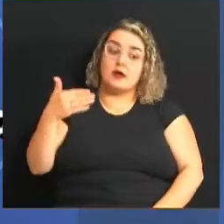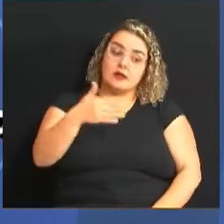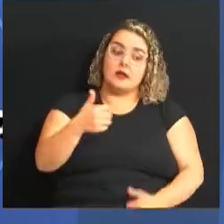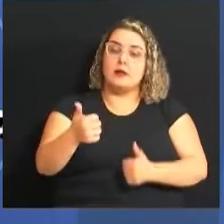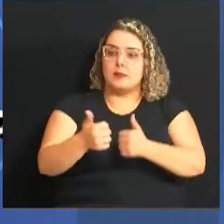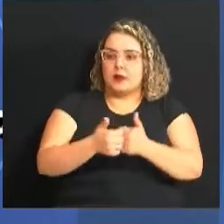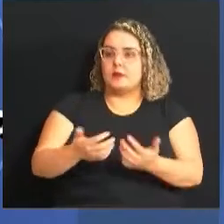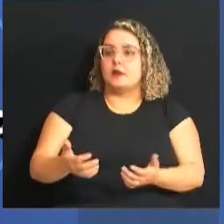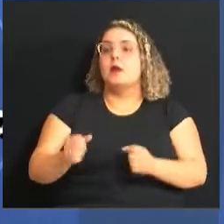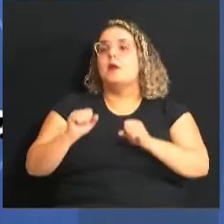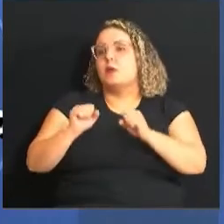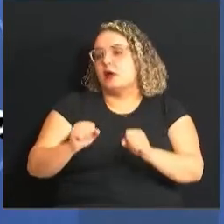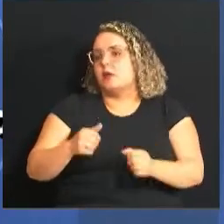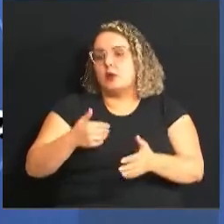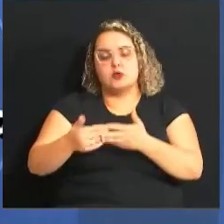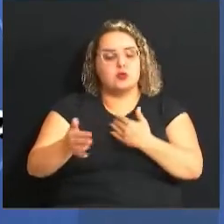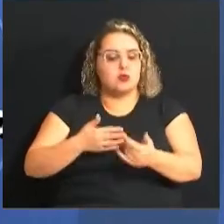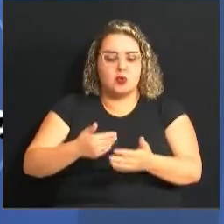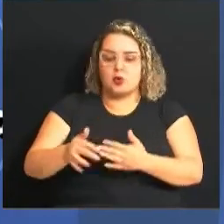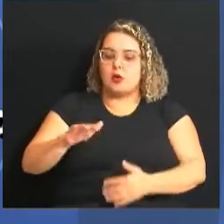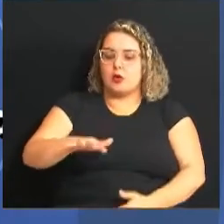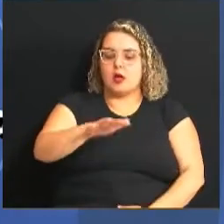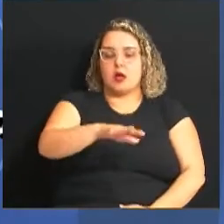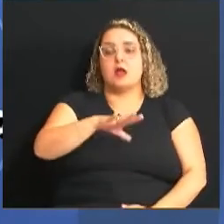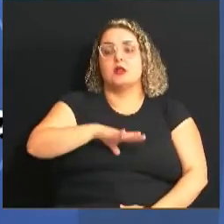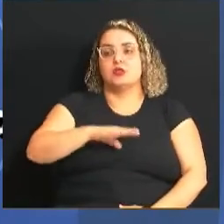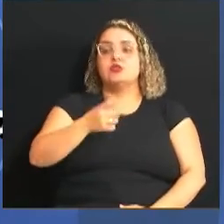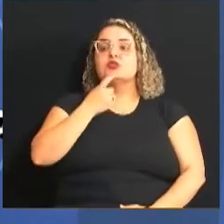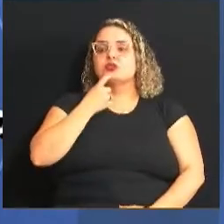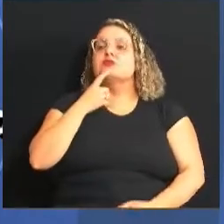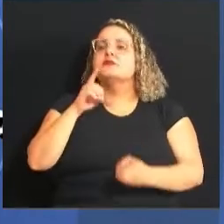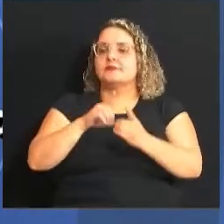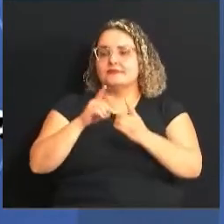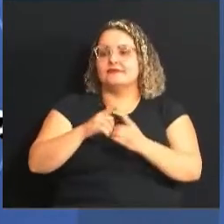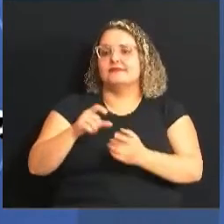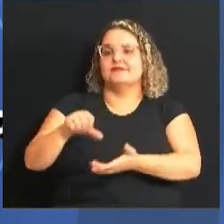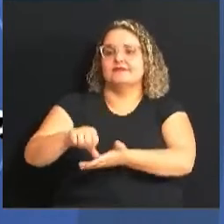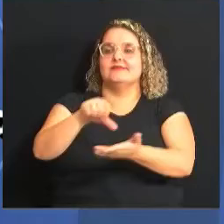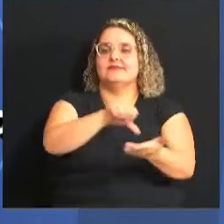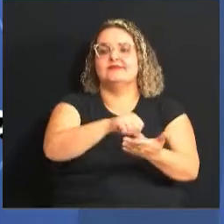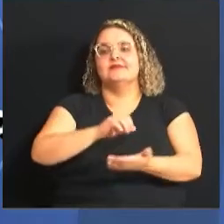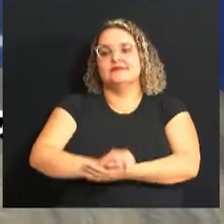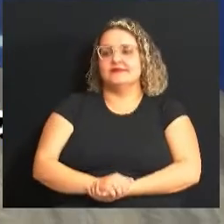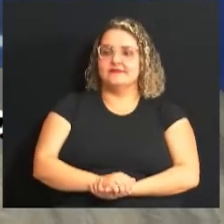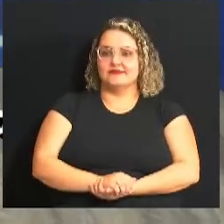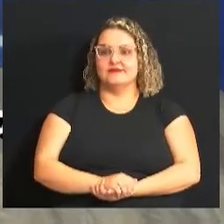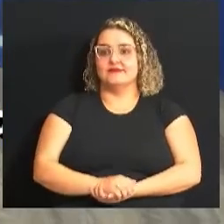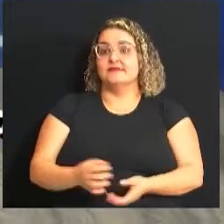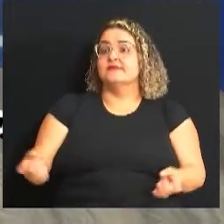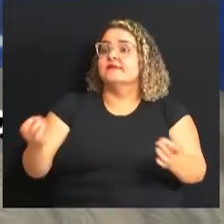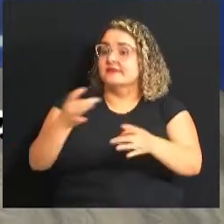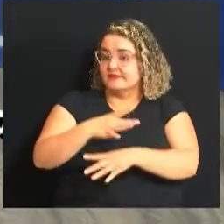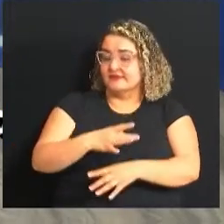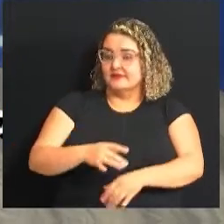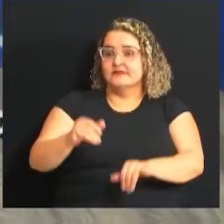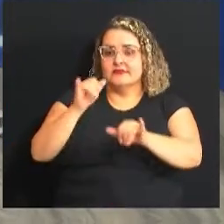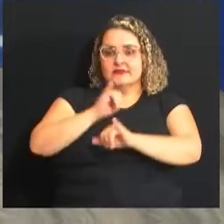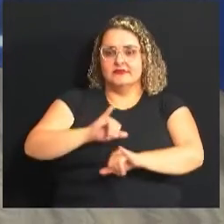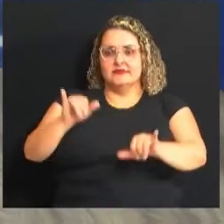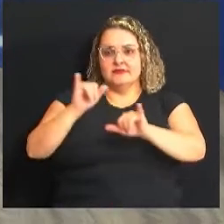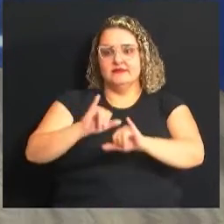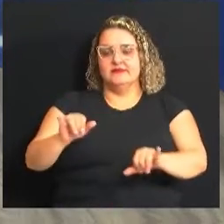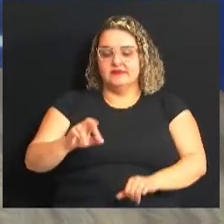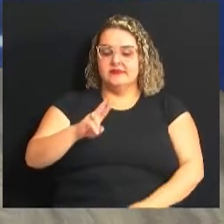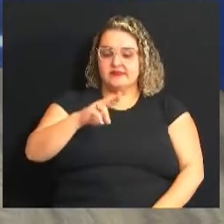mas você pode ser de qualquer região de Campinas e será atendido em uma dessas unidades. E para encerrarmos as notícias da metrópole